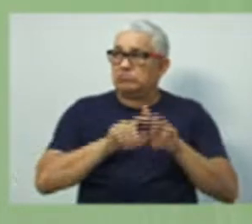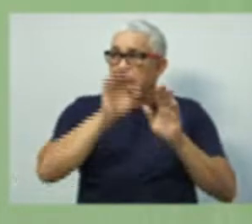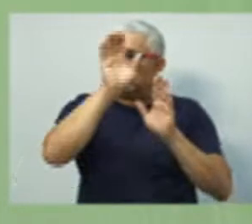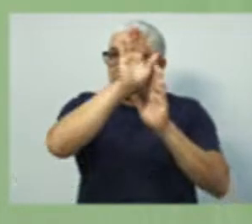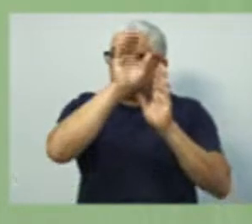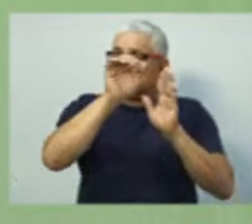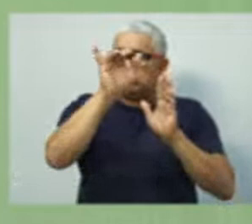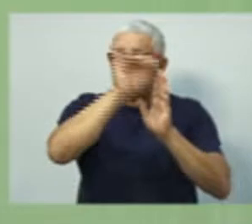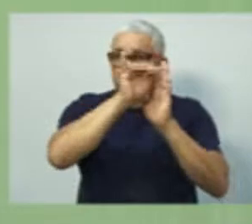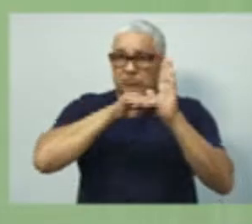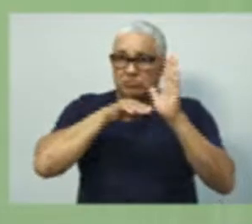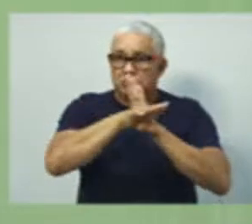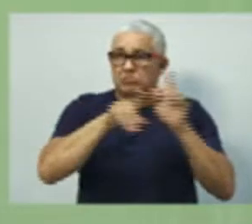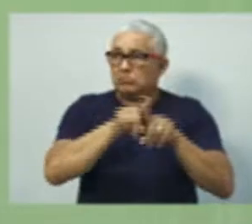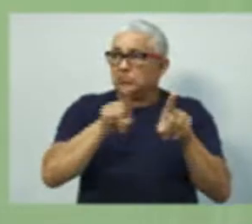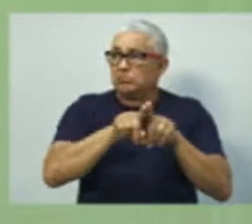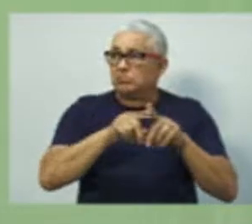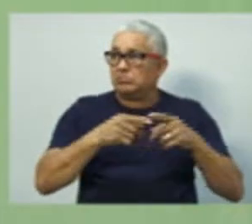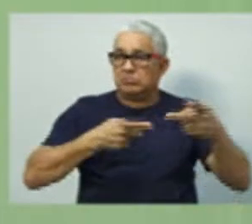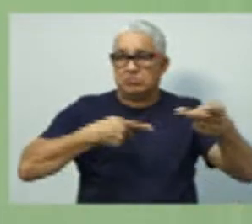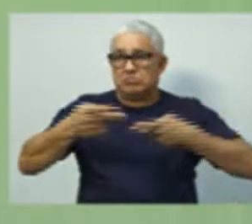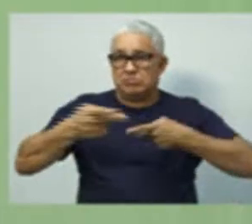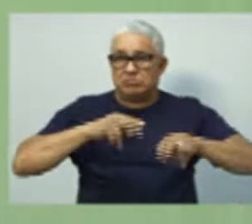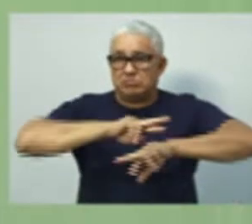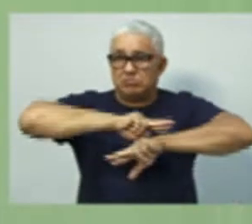resume os objetivos de todas as